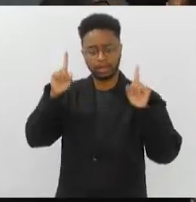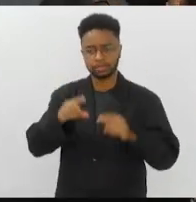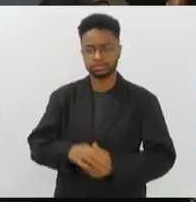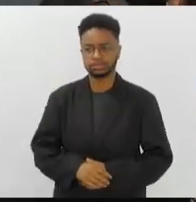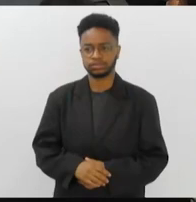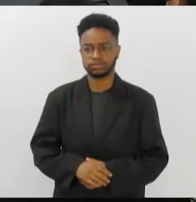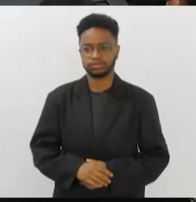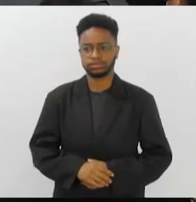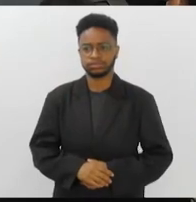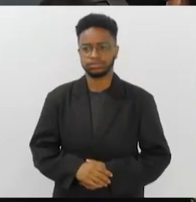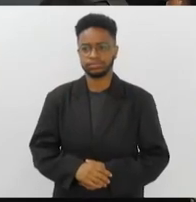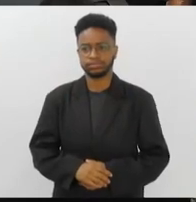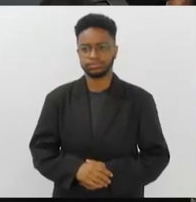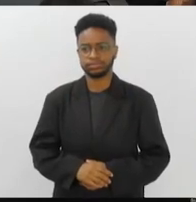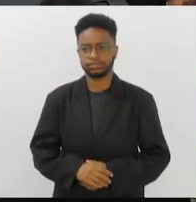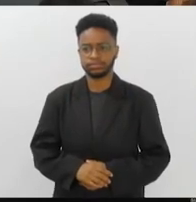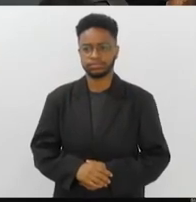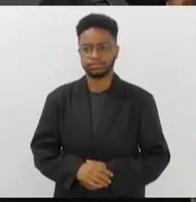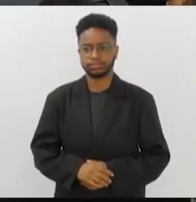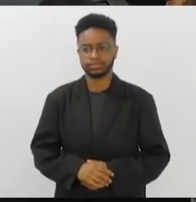Dá pra tirar foto com todo mundo ou a gente desce?